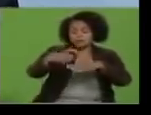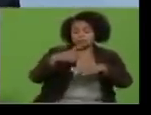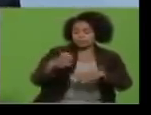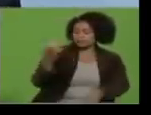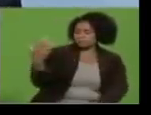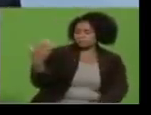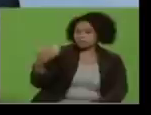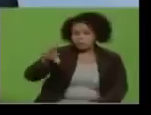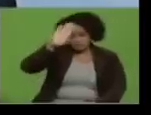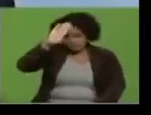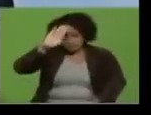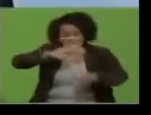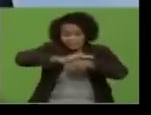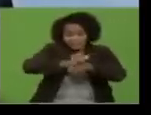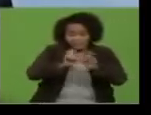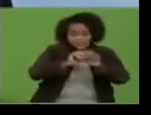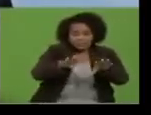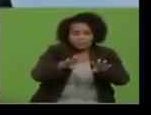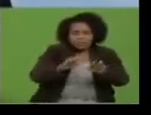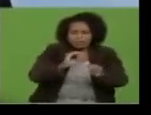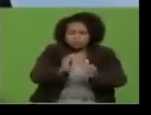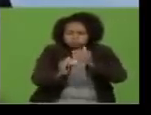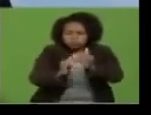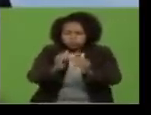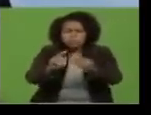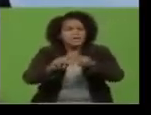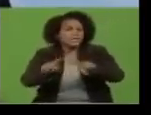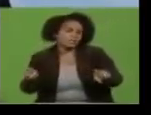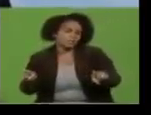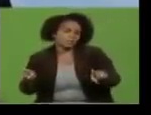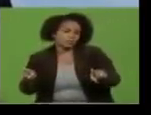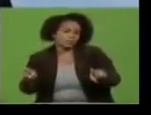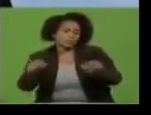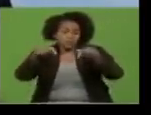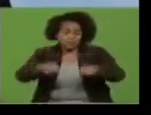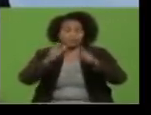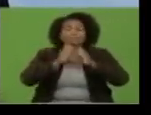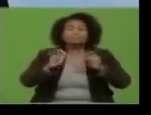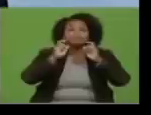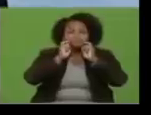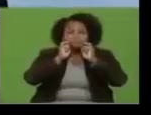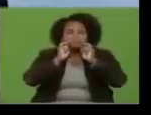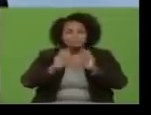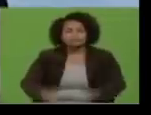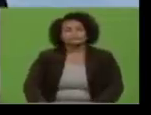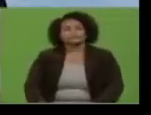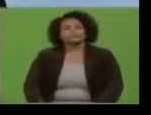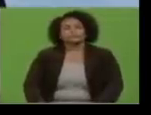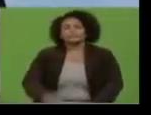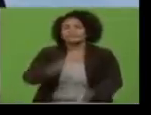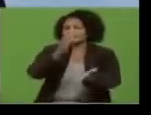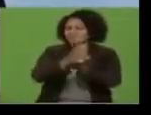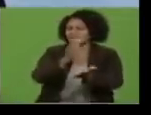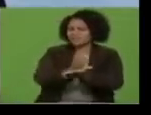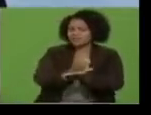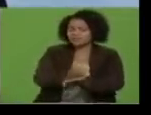pandemia vem registrando um ritmo acelerado de progressão no nosso país. Cresce não